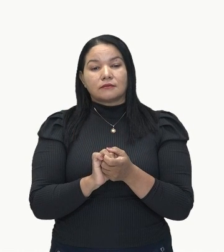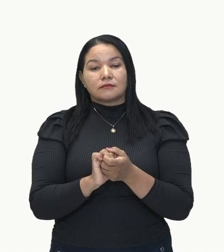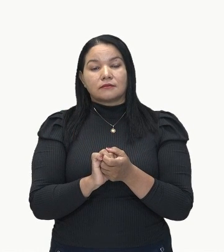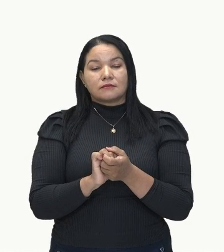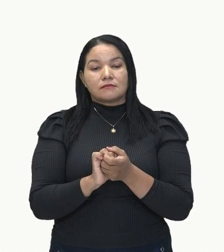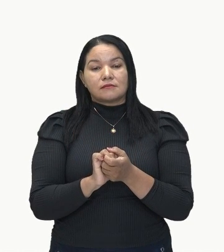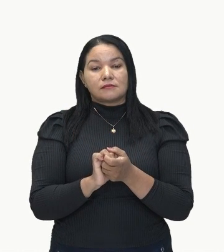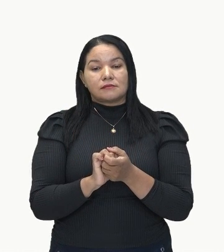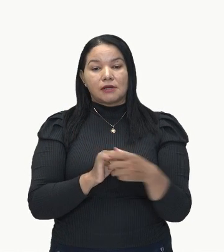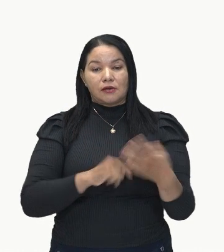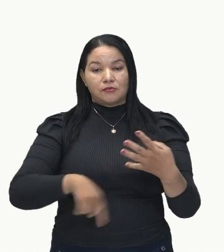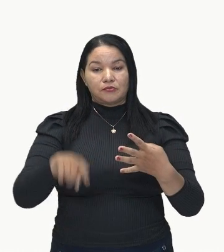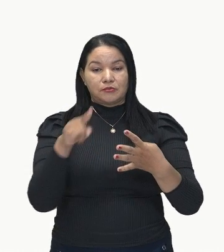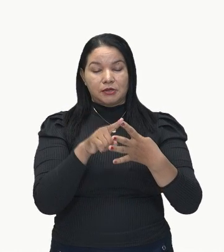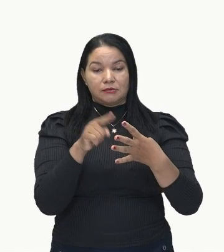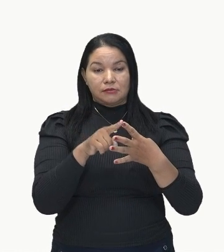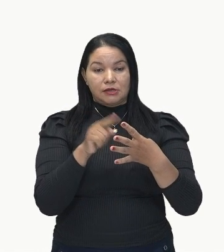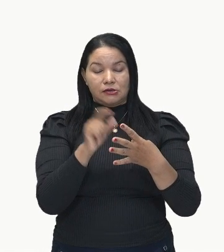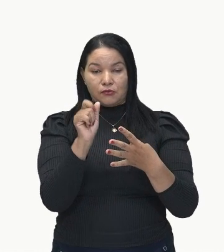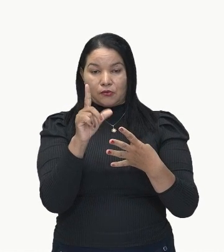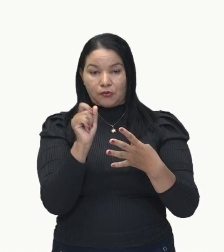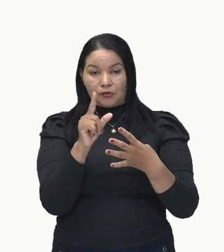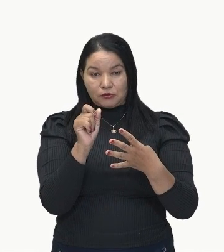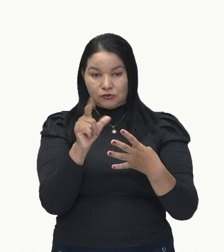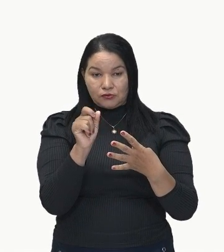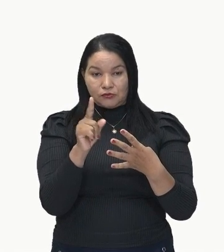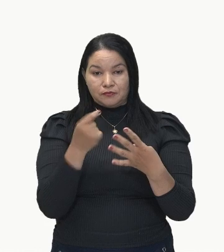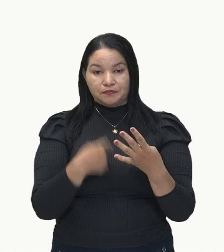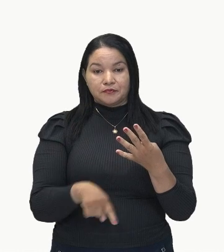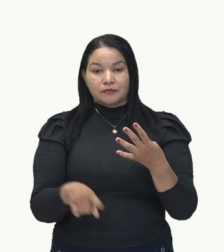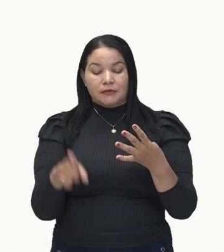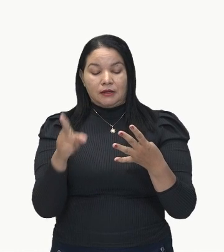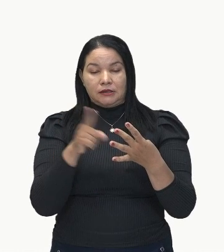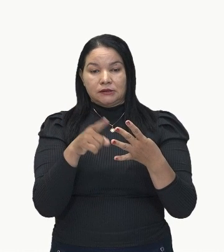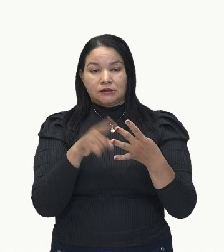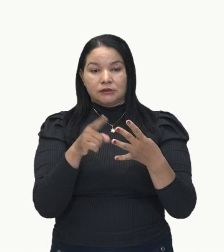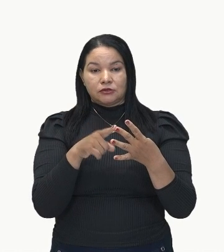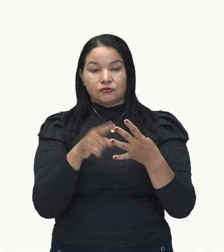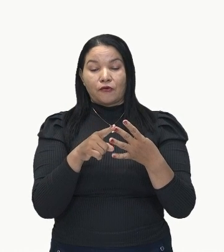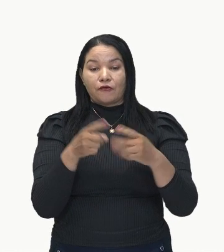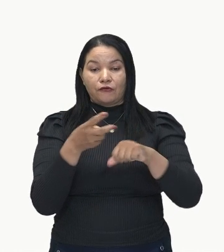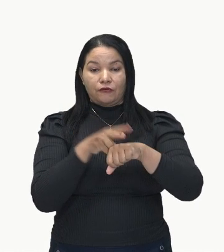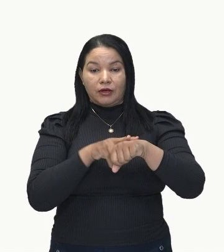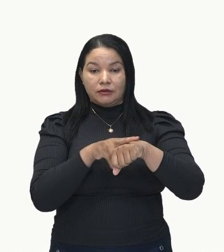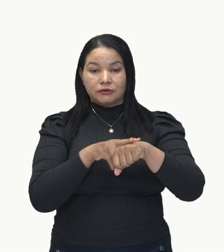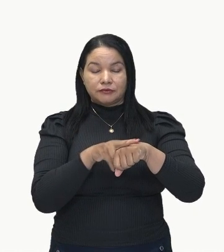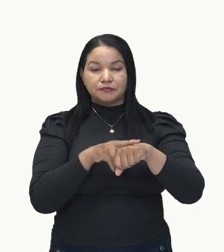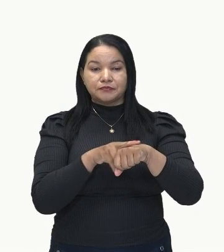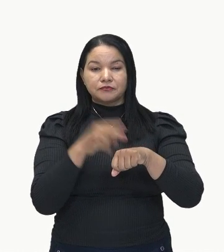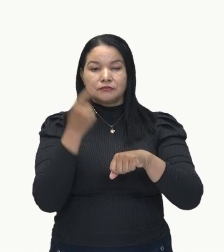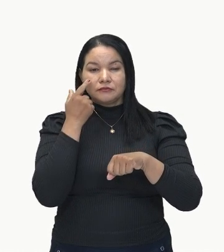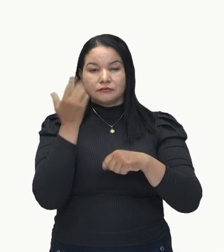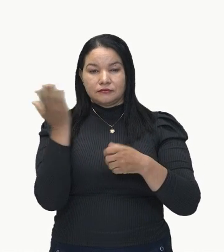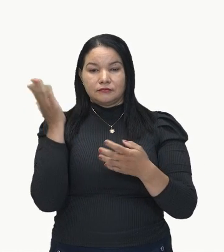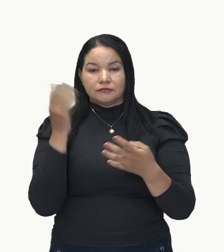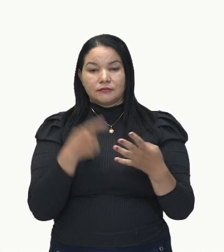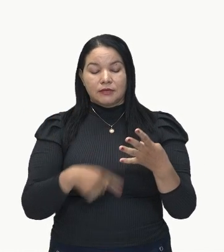setentrional, que é a África do Norte, porém também teremos a África Ocidental,